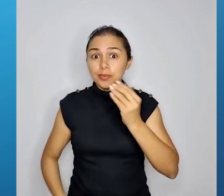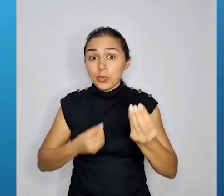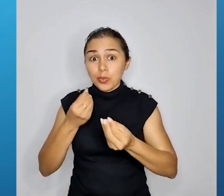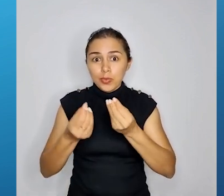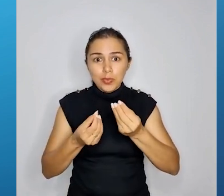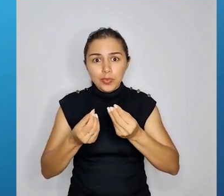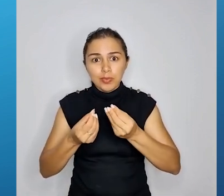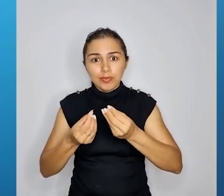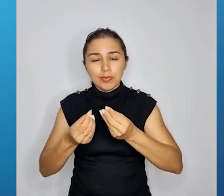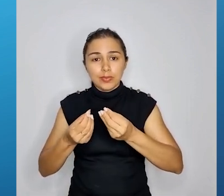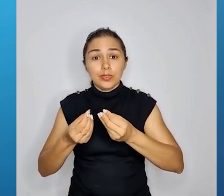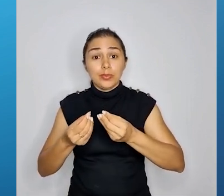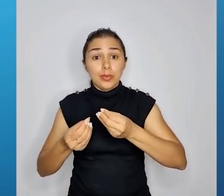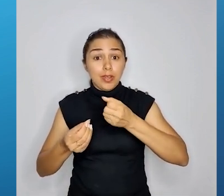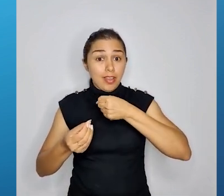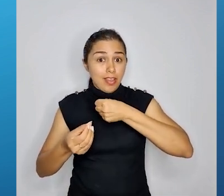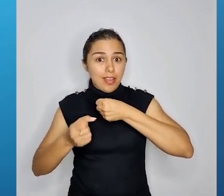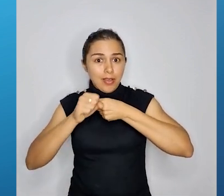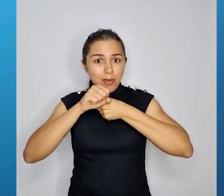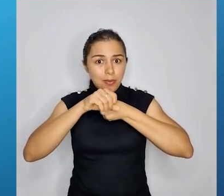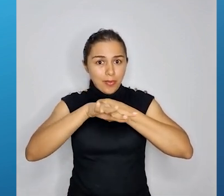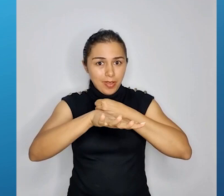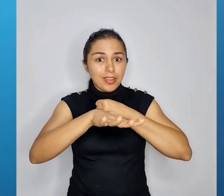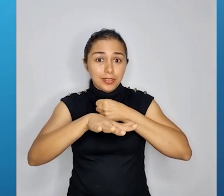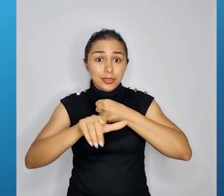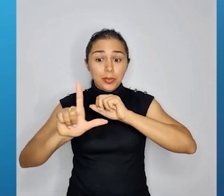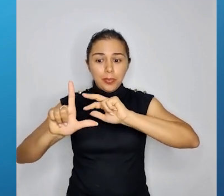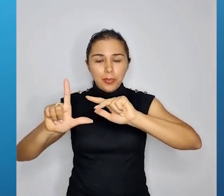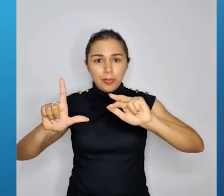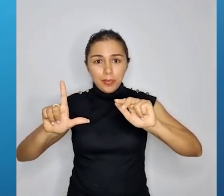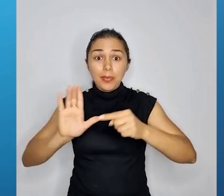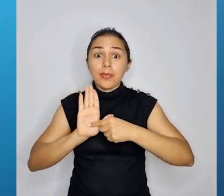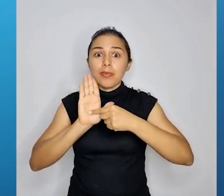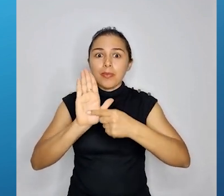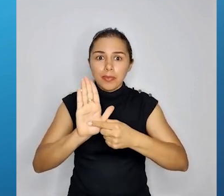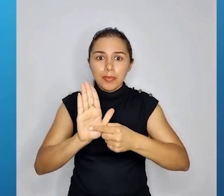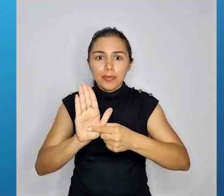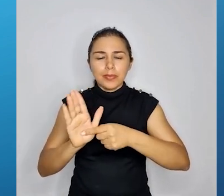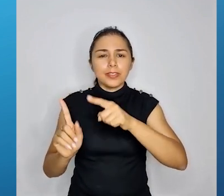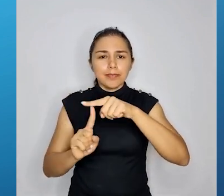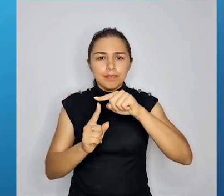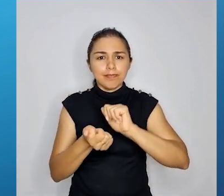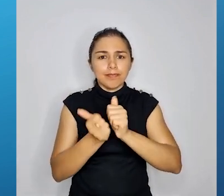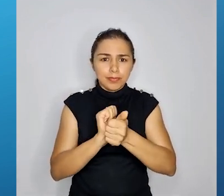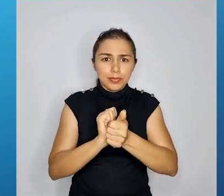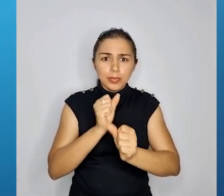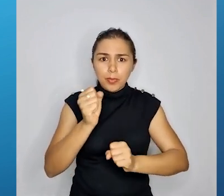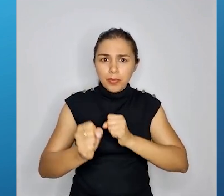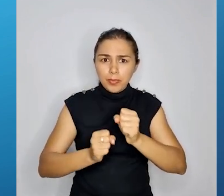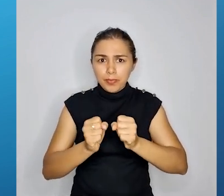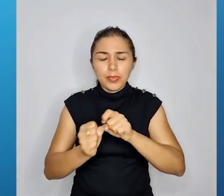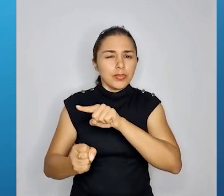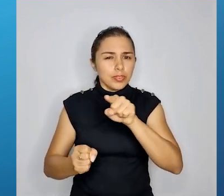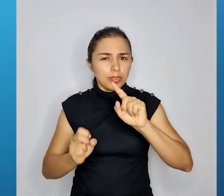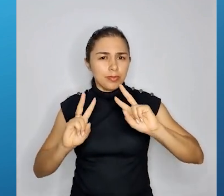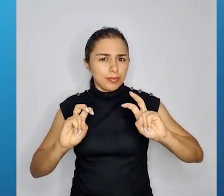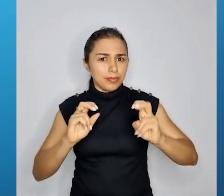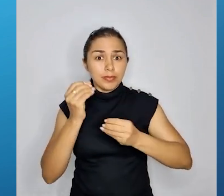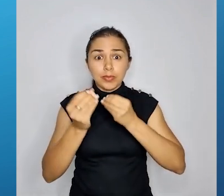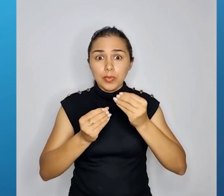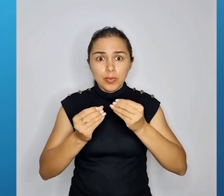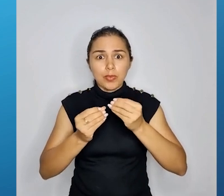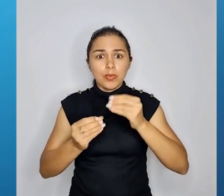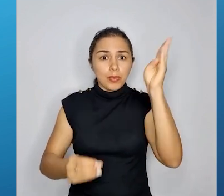a mídia aborda esse tipo de evento, esse tipo de prova. Você já parou para perceber como a